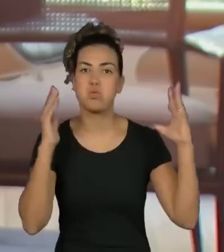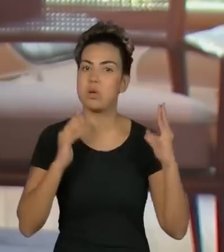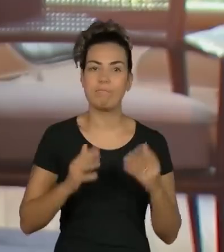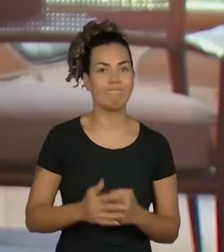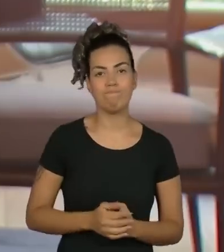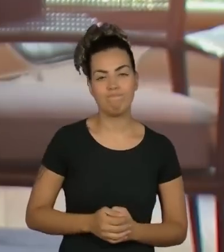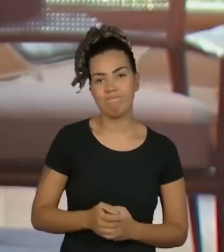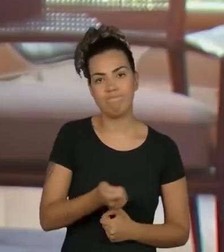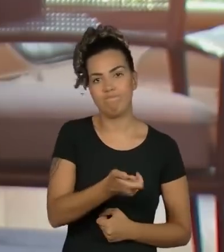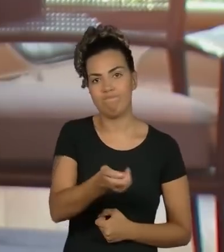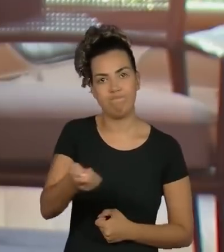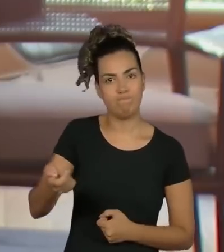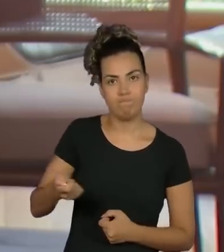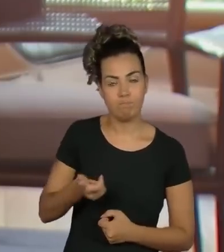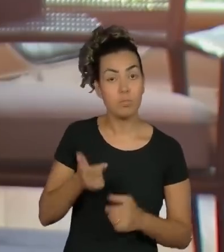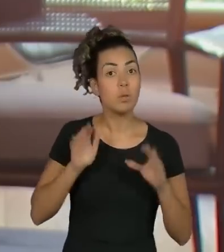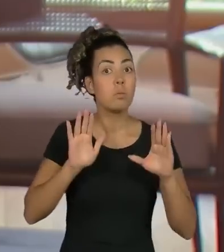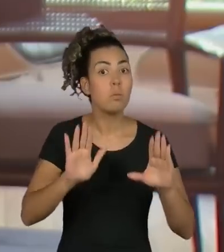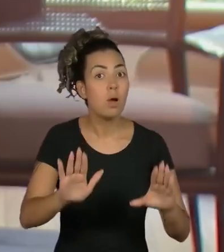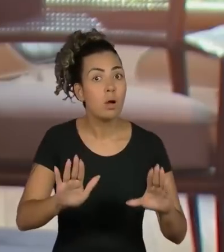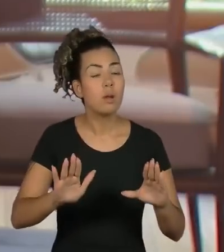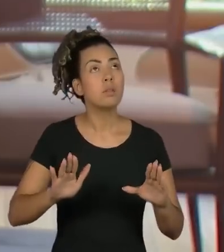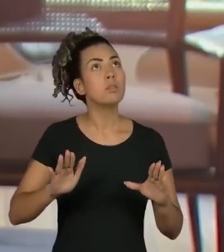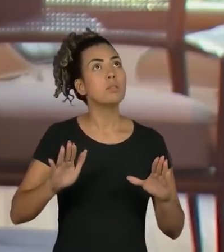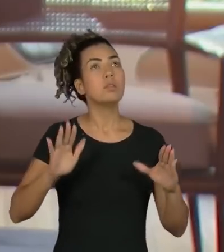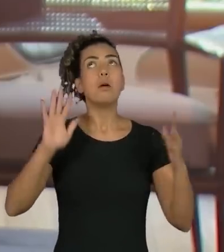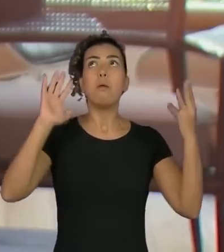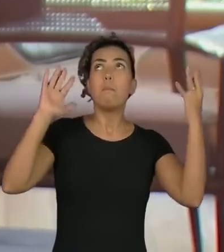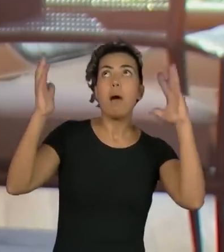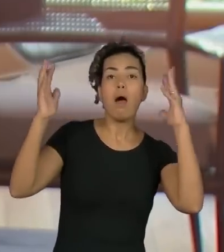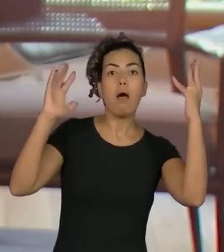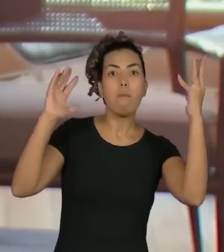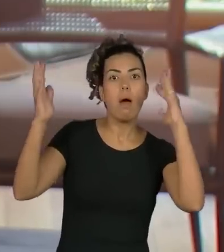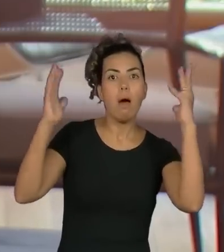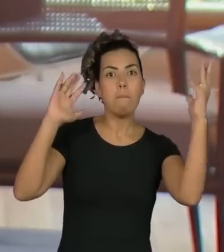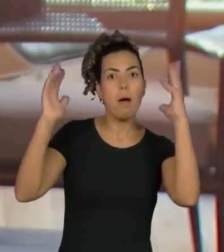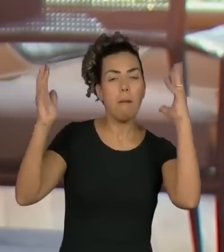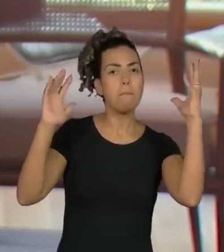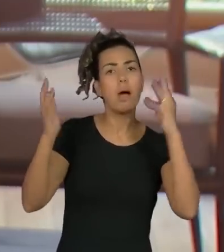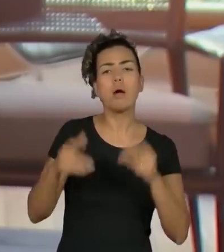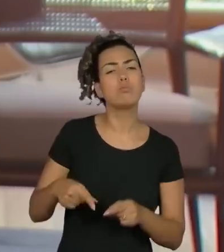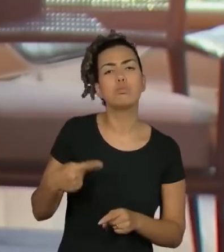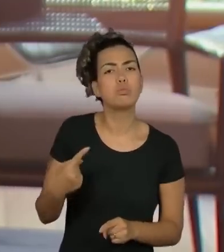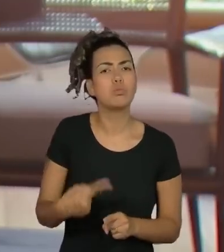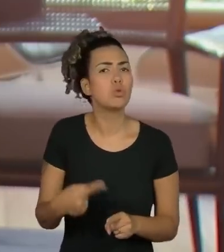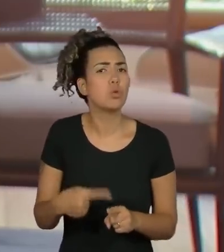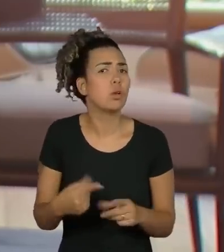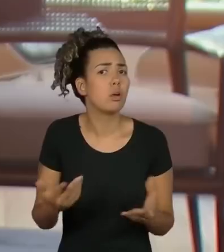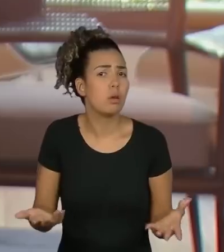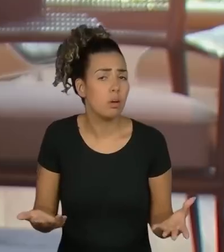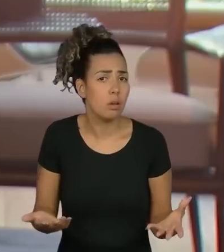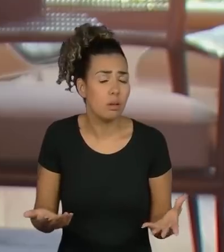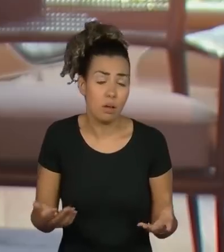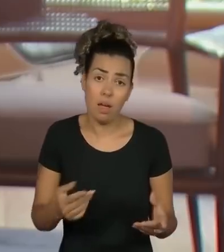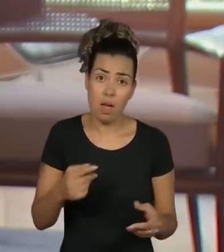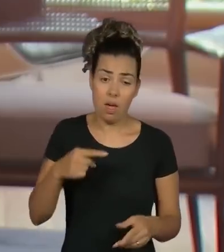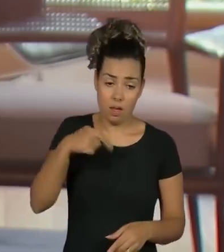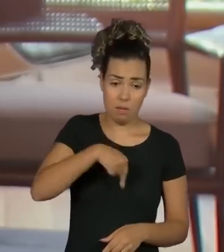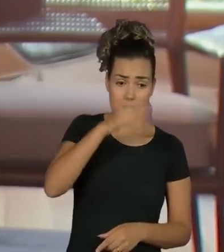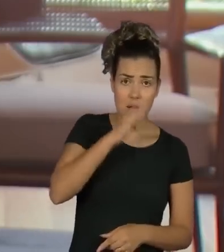mudança cultural tem a ver com a percepção de que a gente tem, ao contrário dos